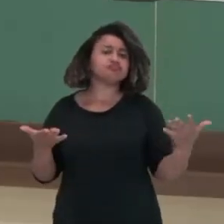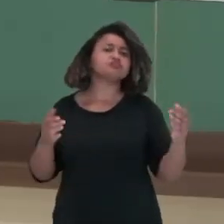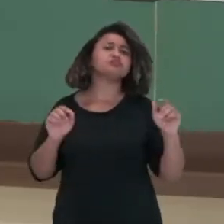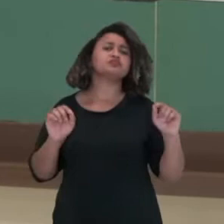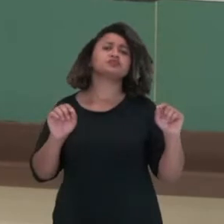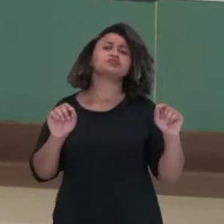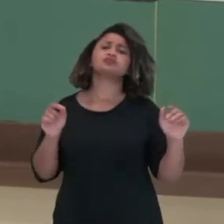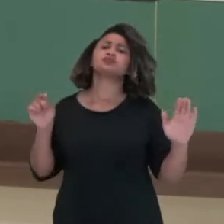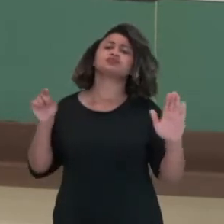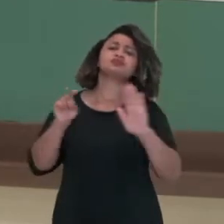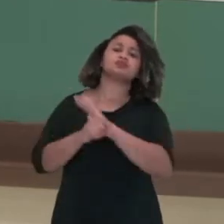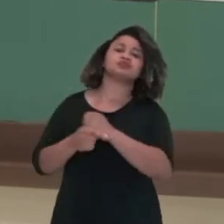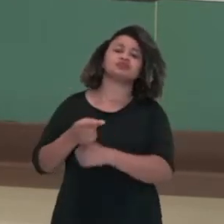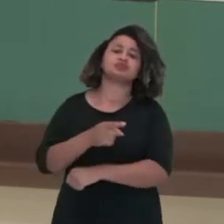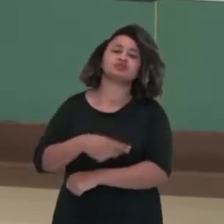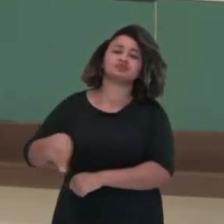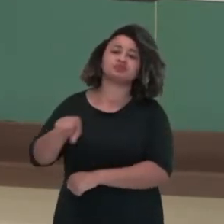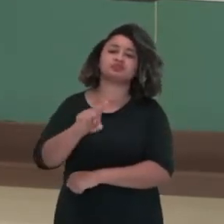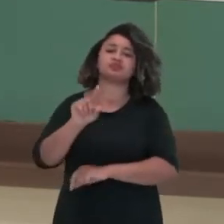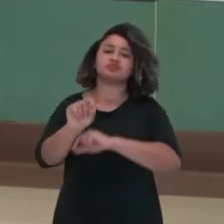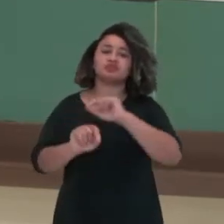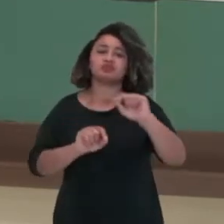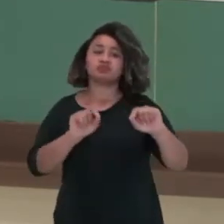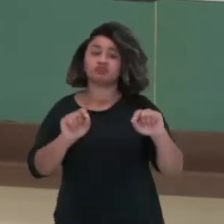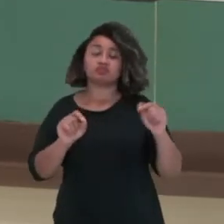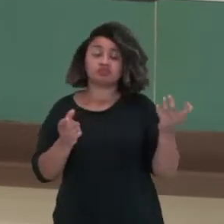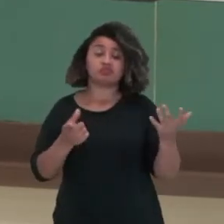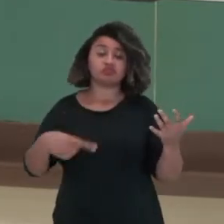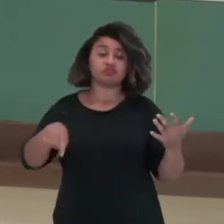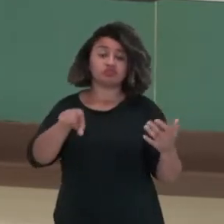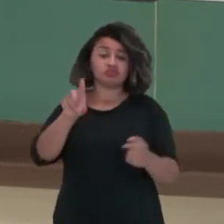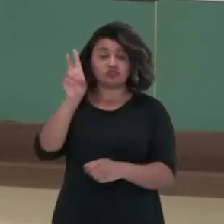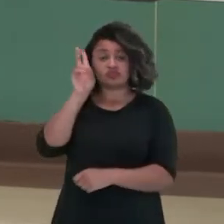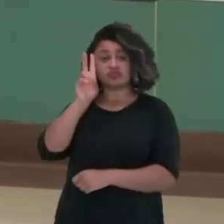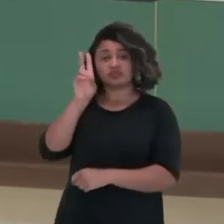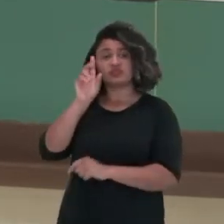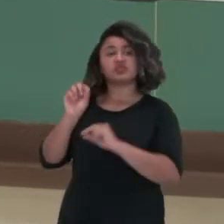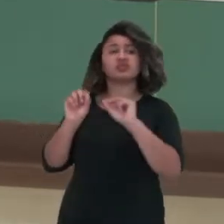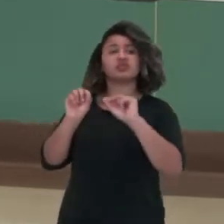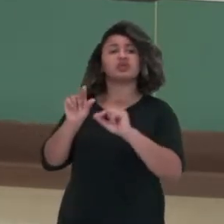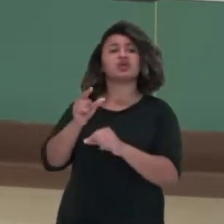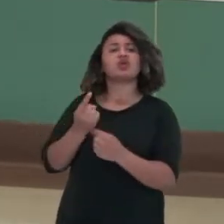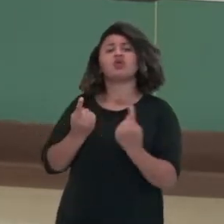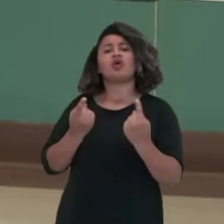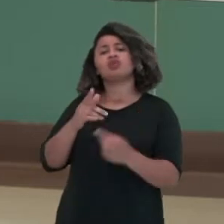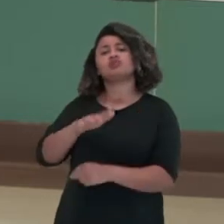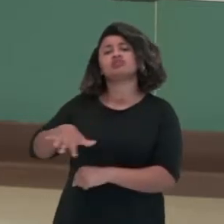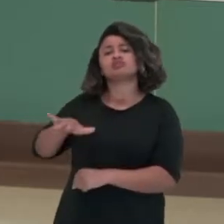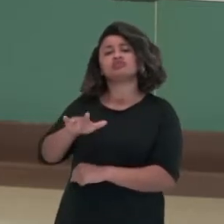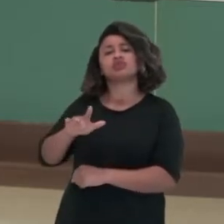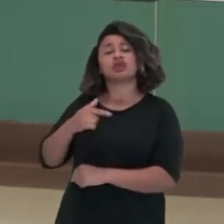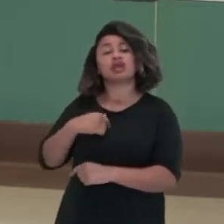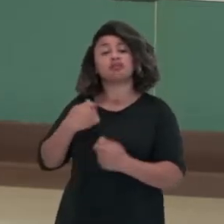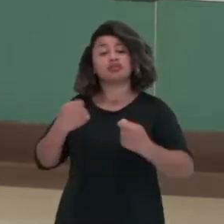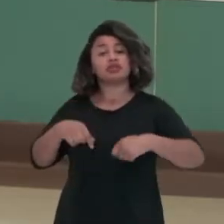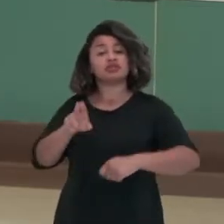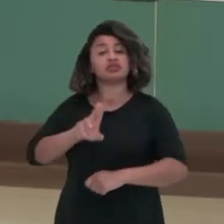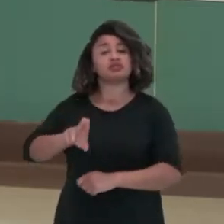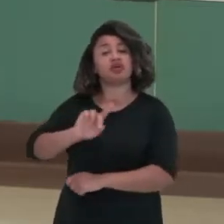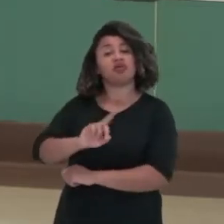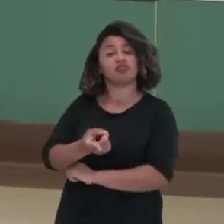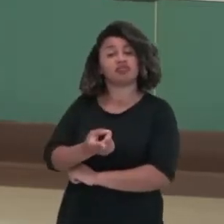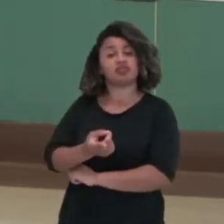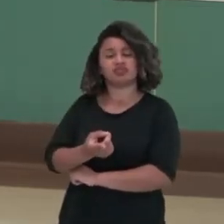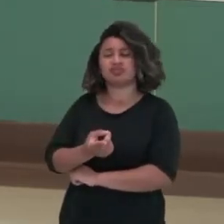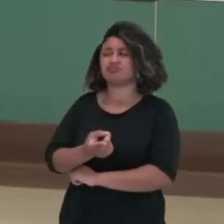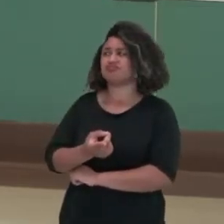Bom, quero perguntar a você se você se recorda em que situações nós utilizamos a vírgula.